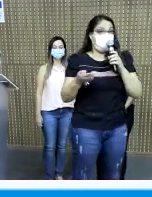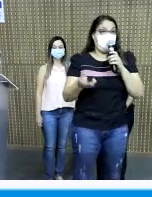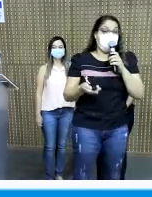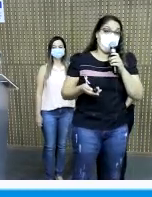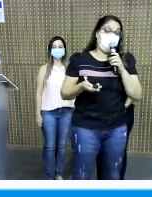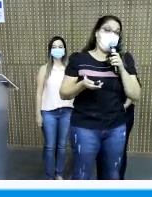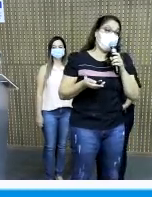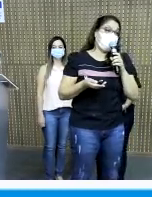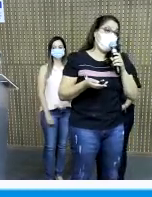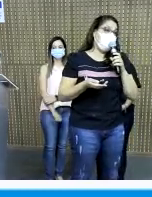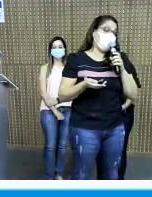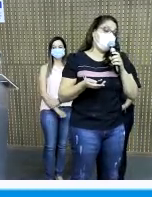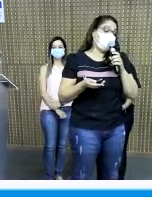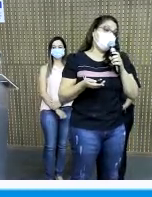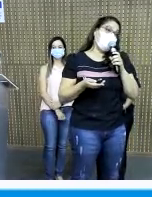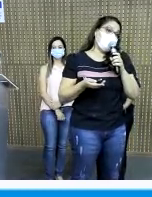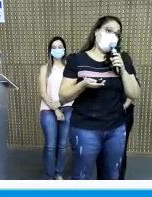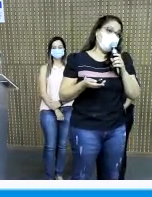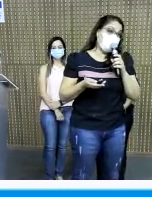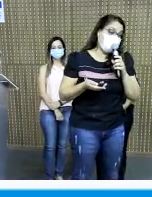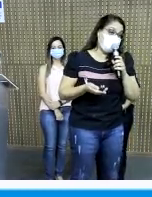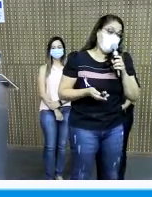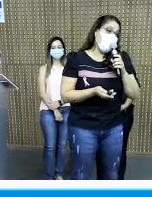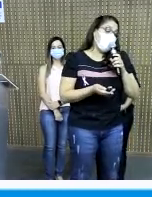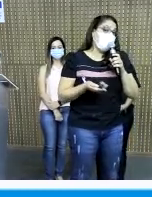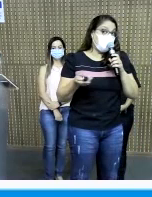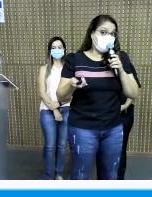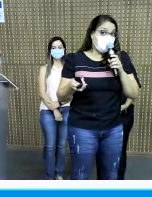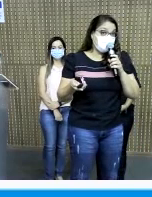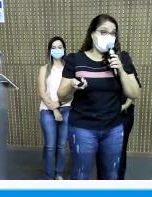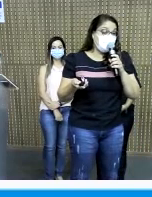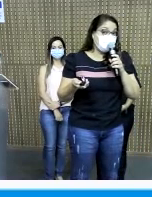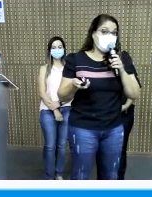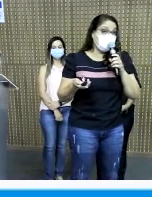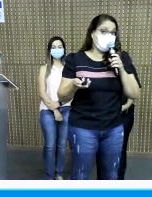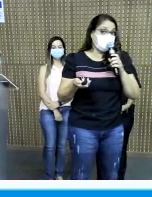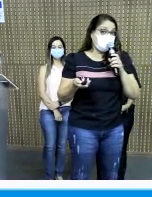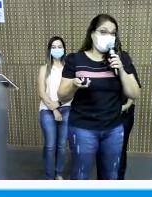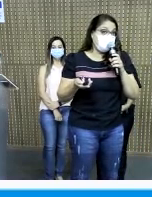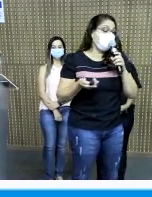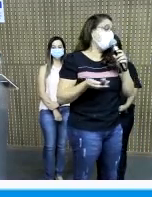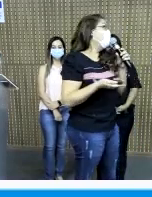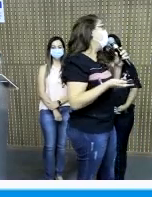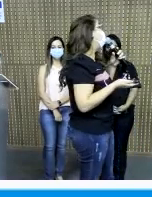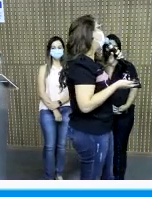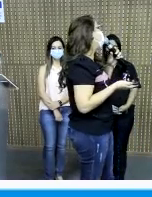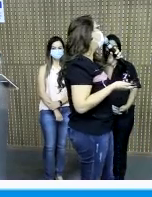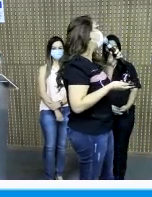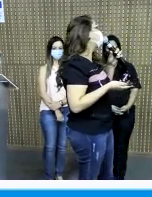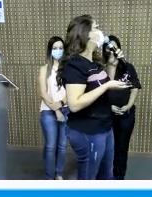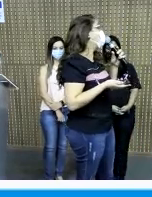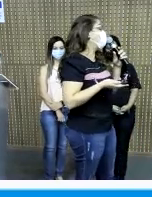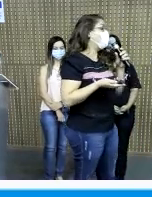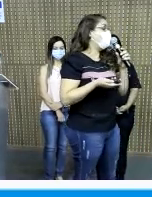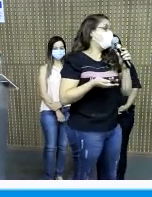relevante, observar que o nosso horário de atendimento é aquele horário comercial, né? De 7 às 11,